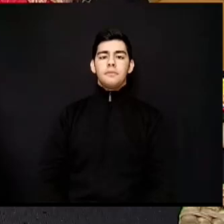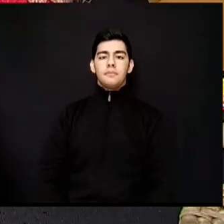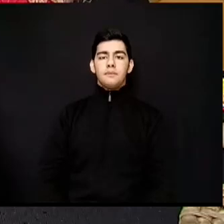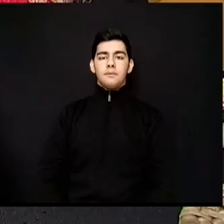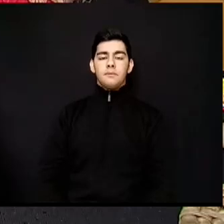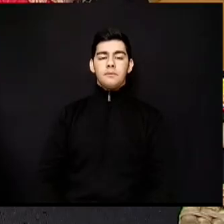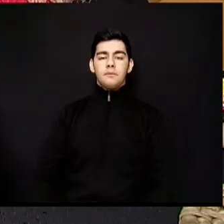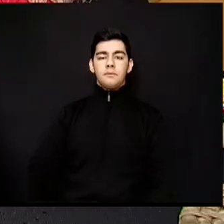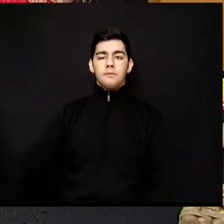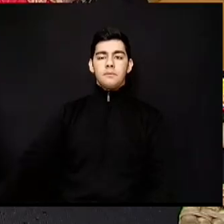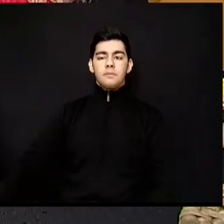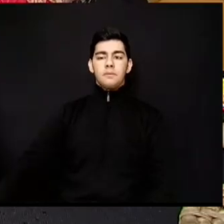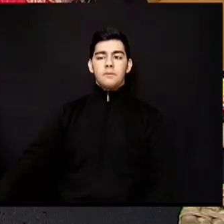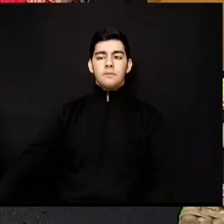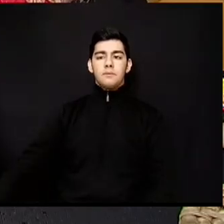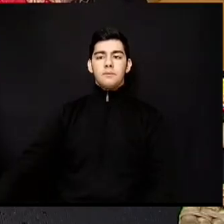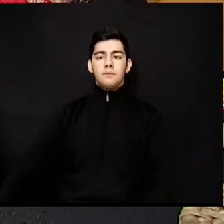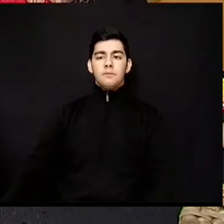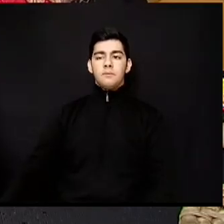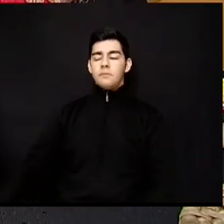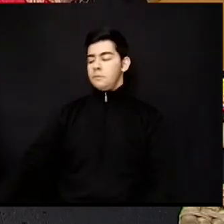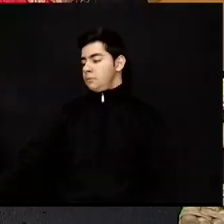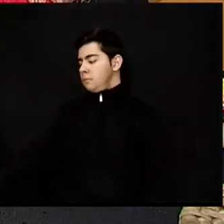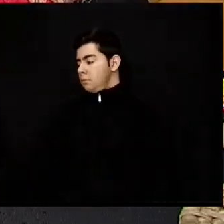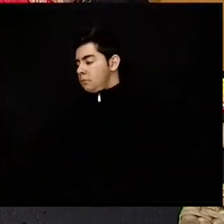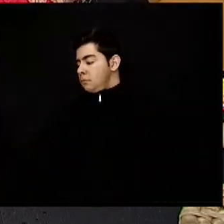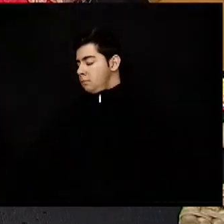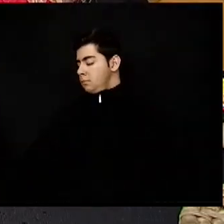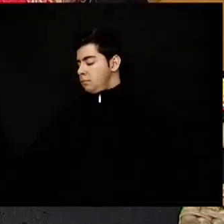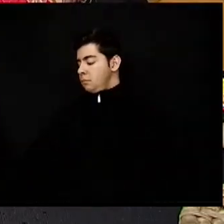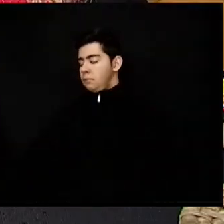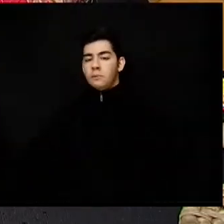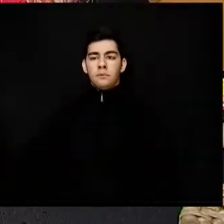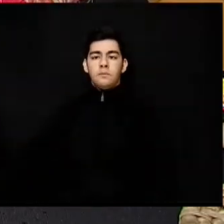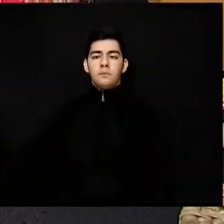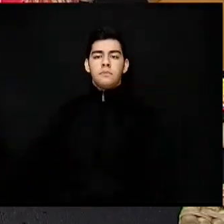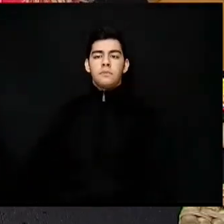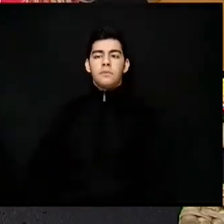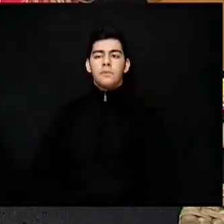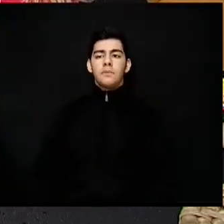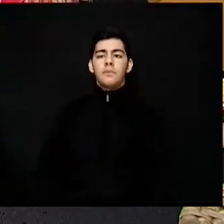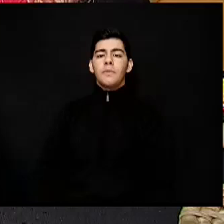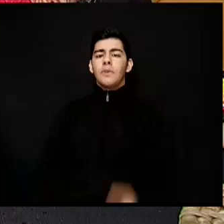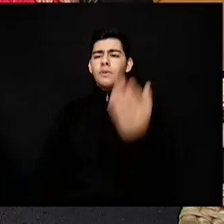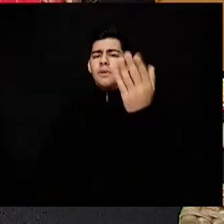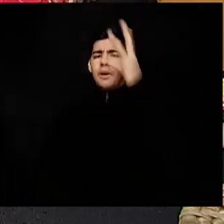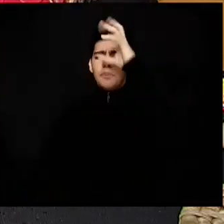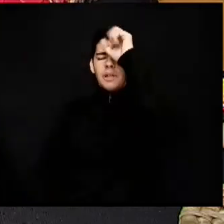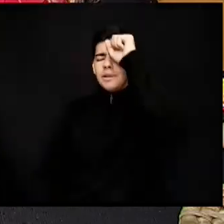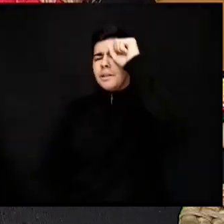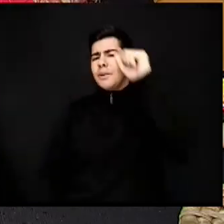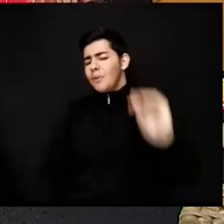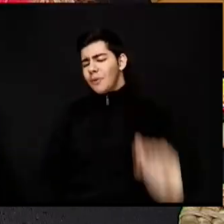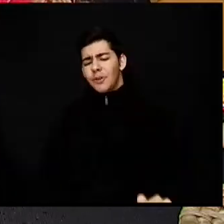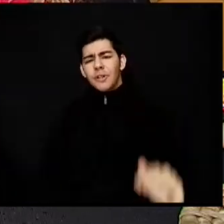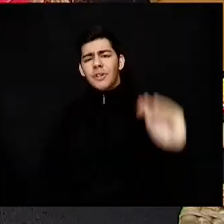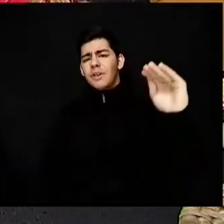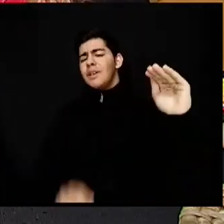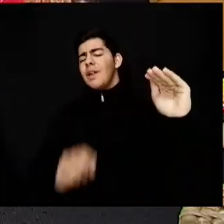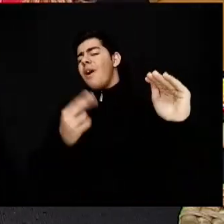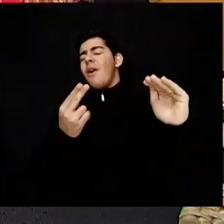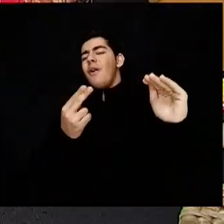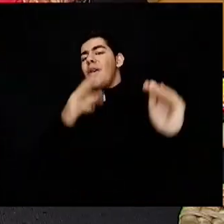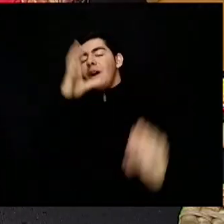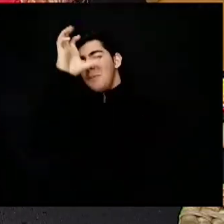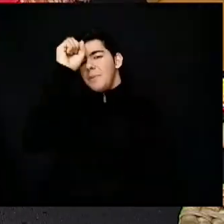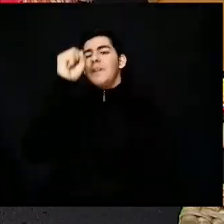E você foi aprendendo com pessoas ou você foi criando, você pegou a lógica e foi inventando novas técnicas?